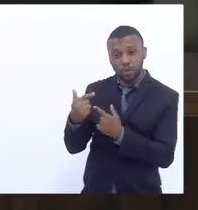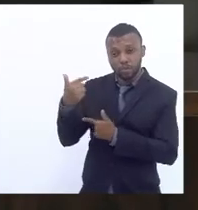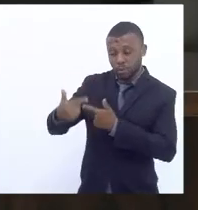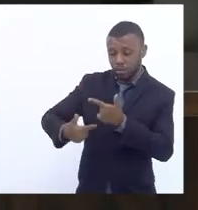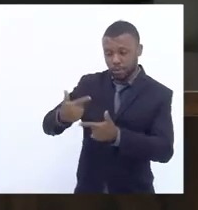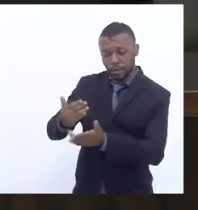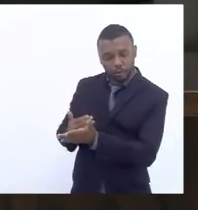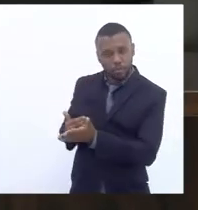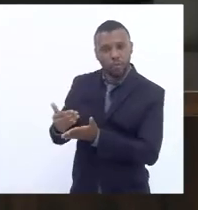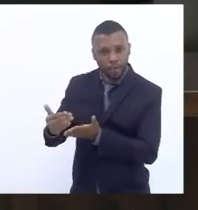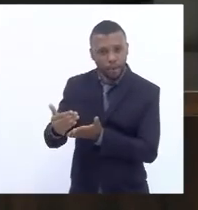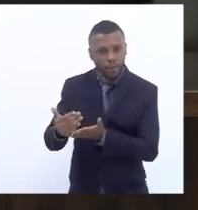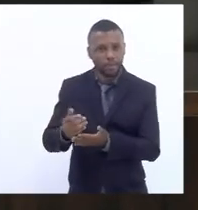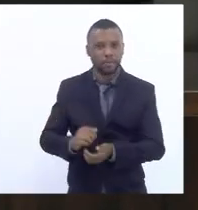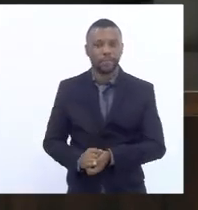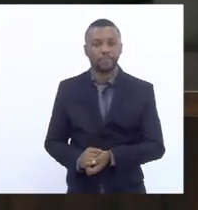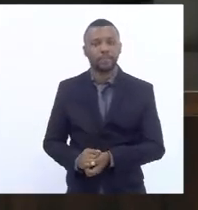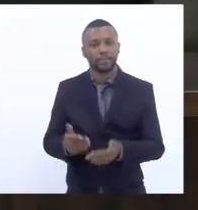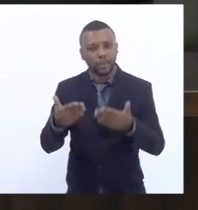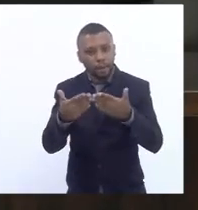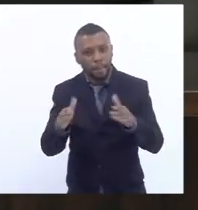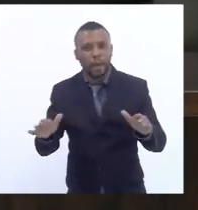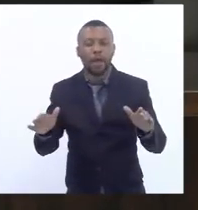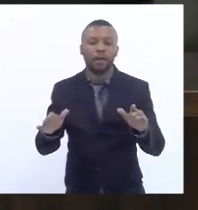trabalhos. Está aberta a sessão.